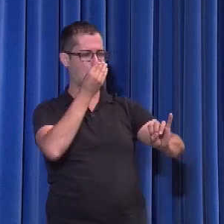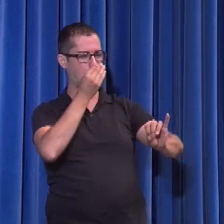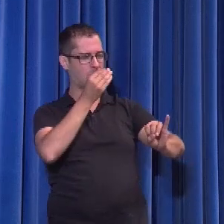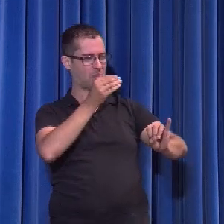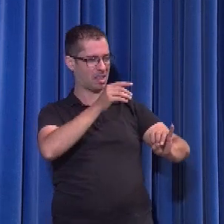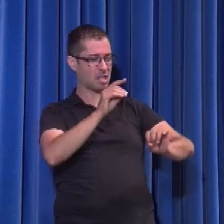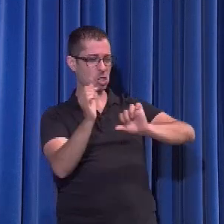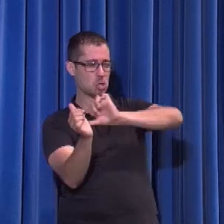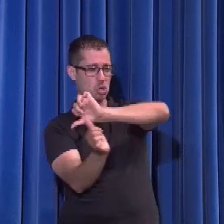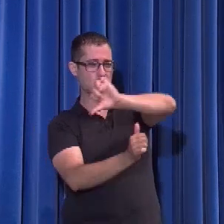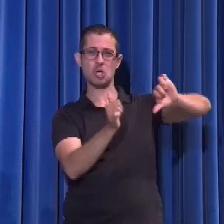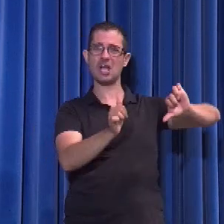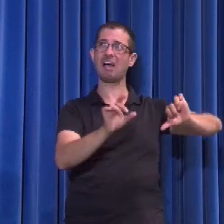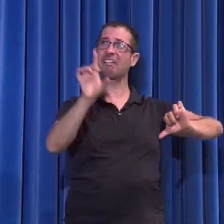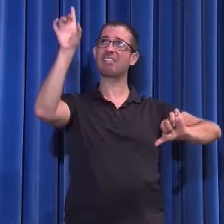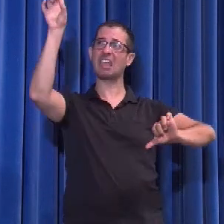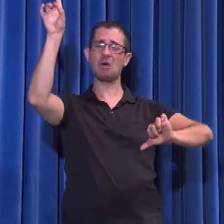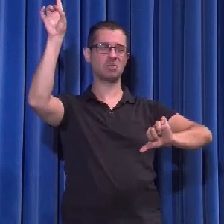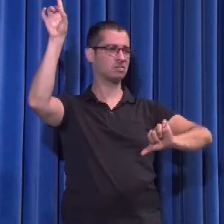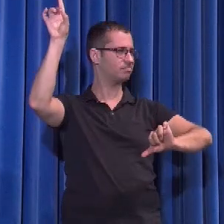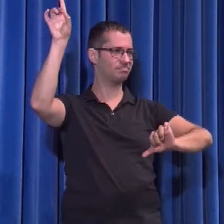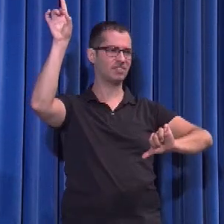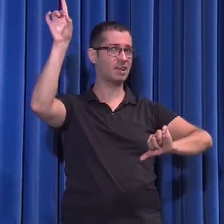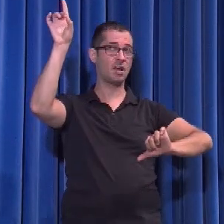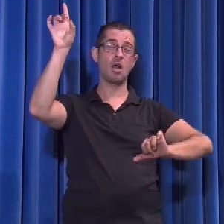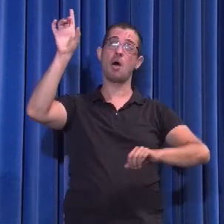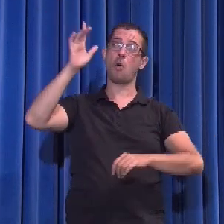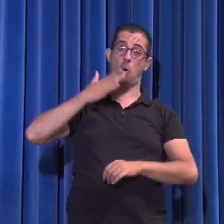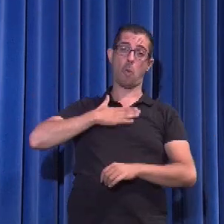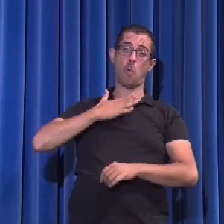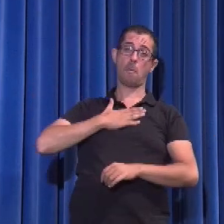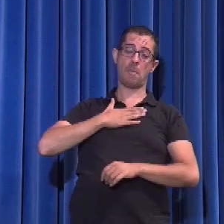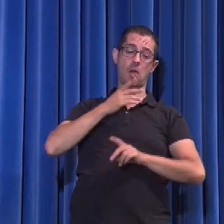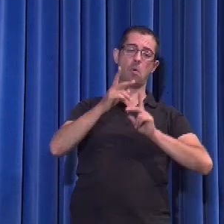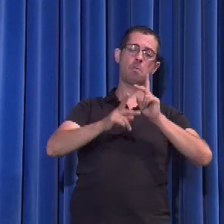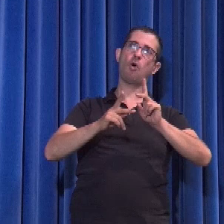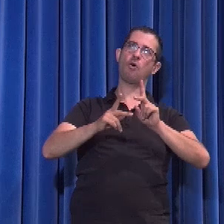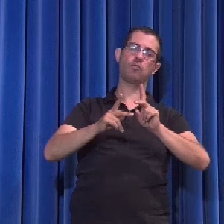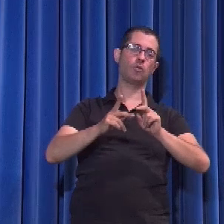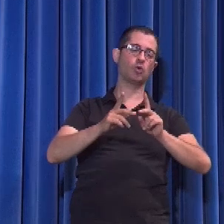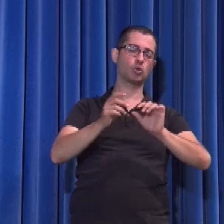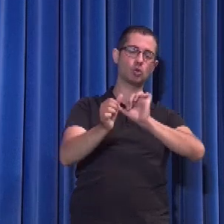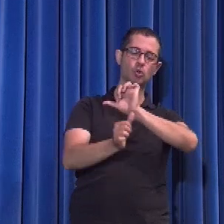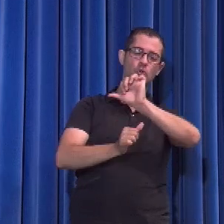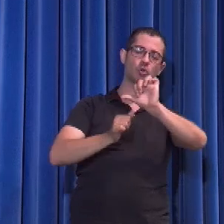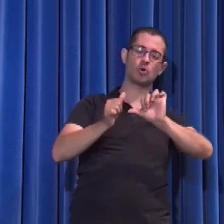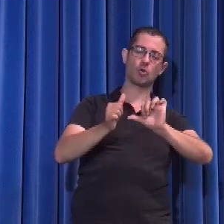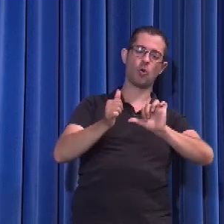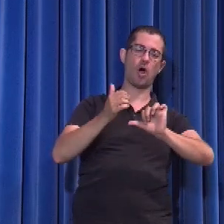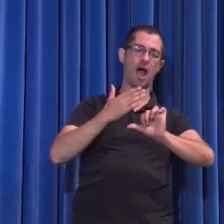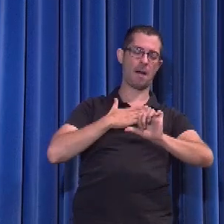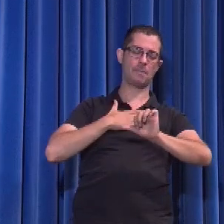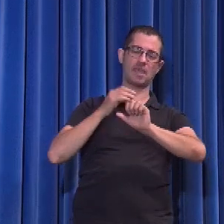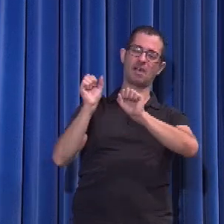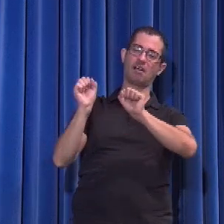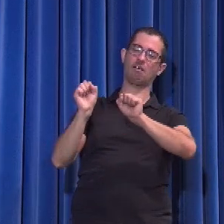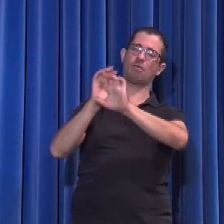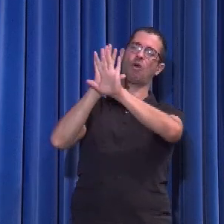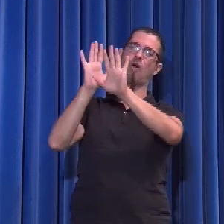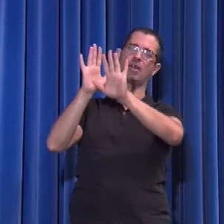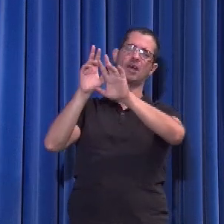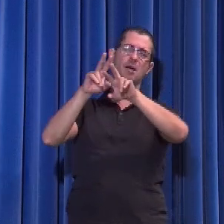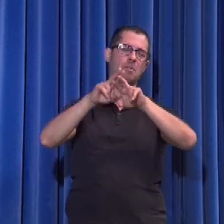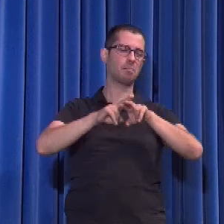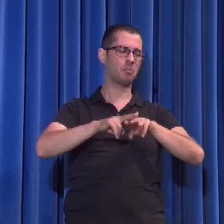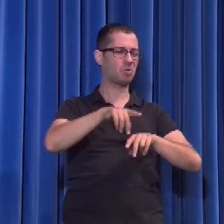deuses? Todavia, o meu povo trocou a sua glória por aquilo que é de